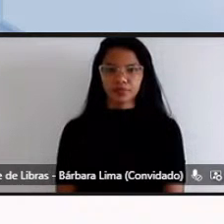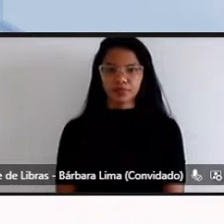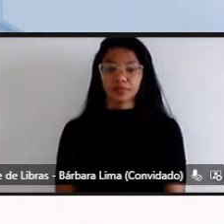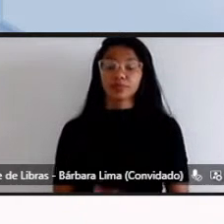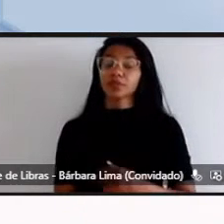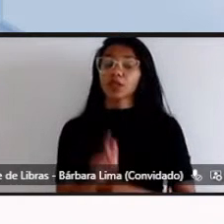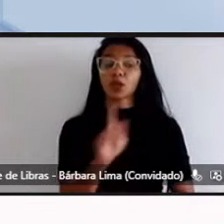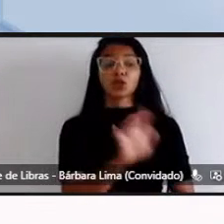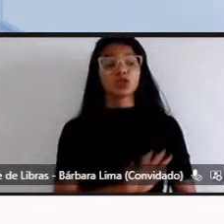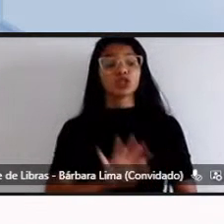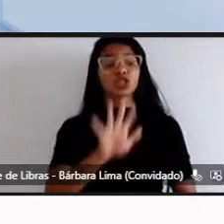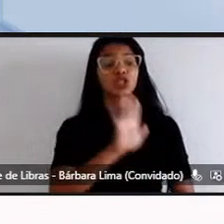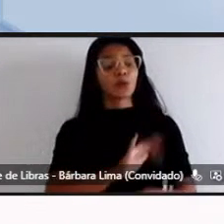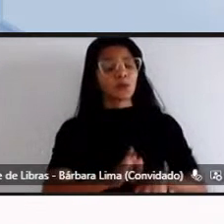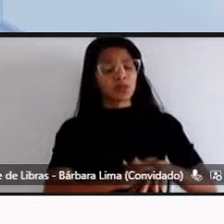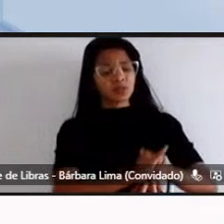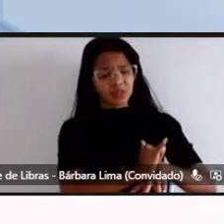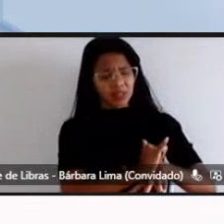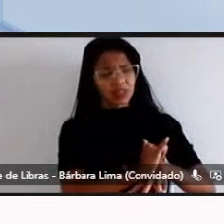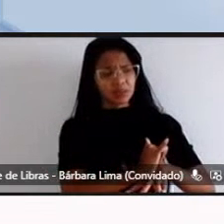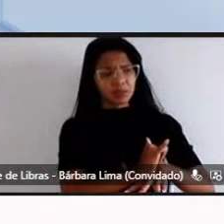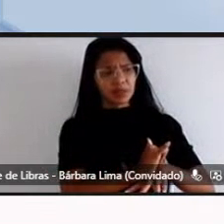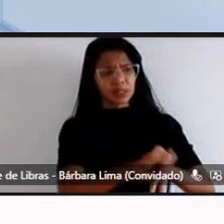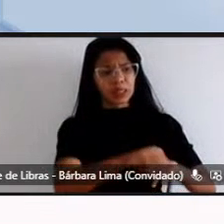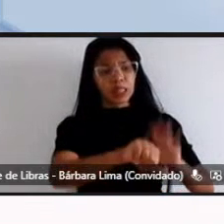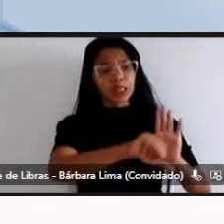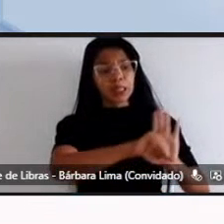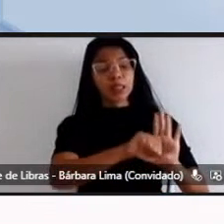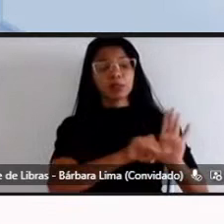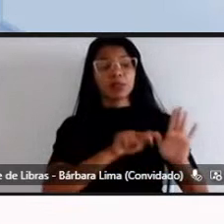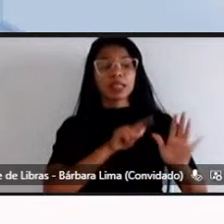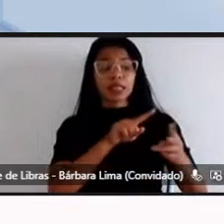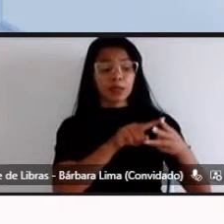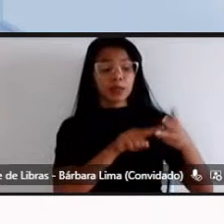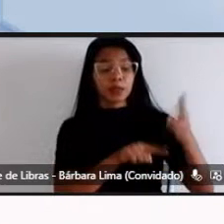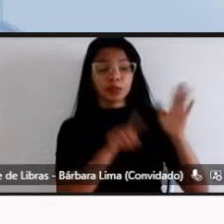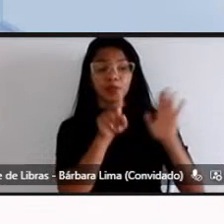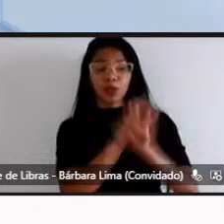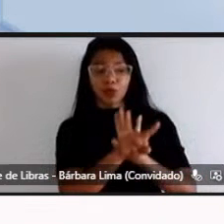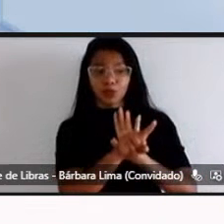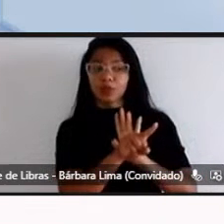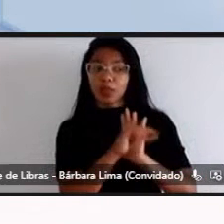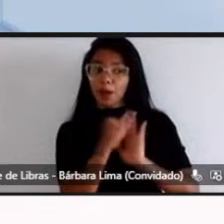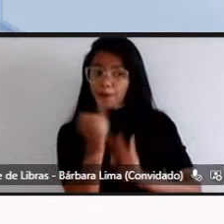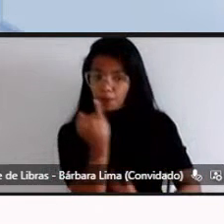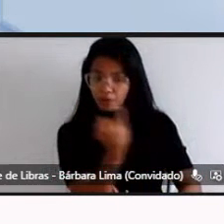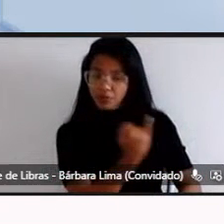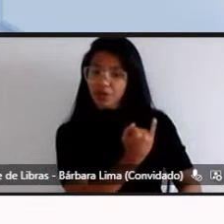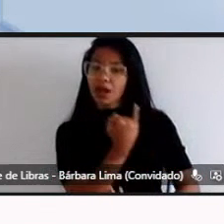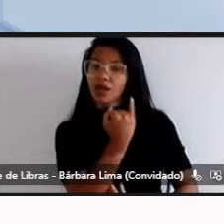as vítimas de crimes têm três perguntas fundamentais.